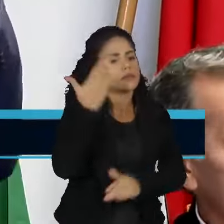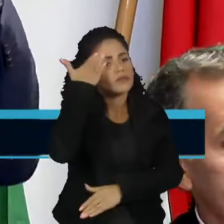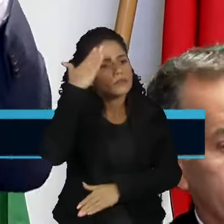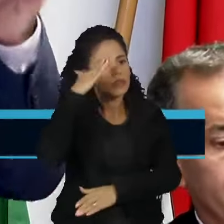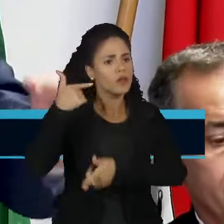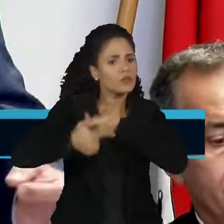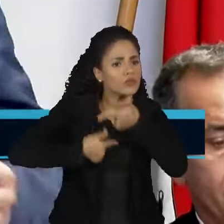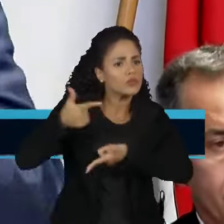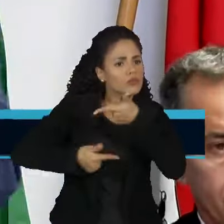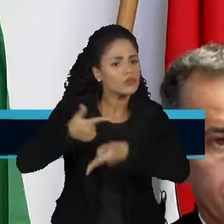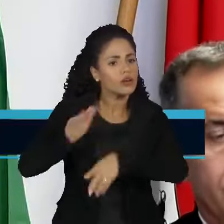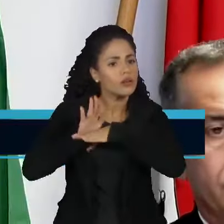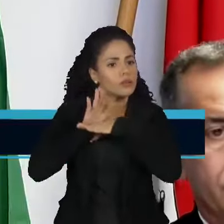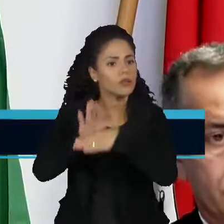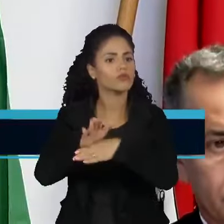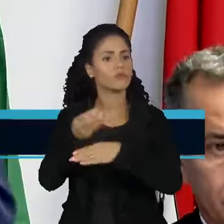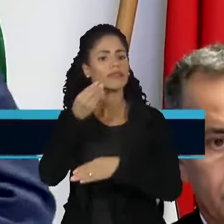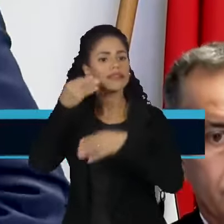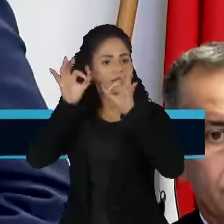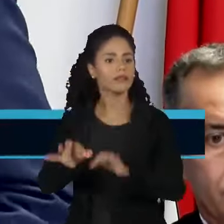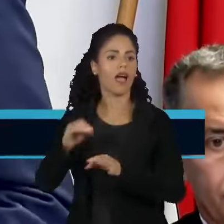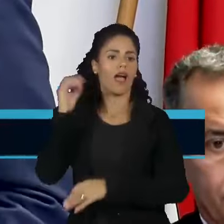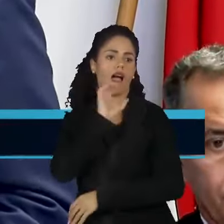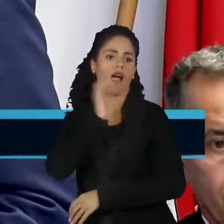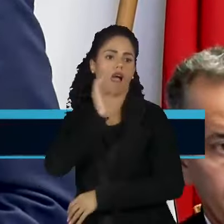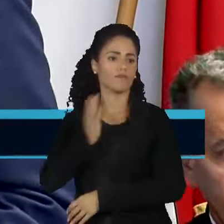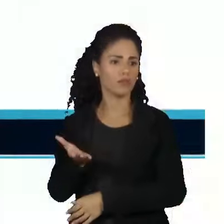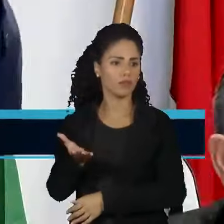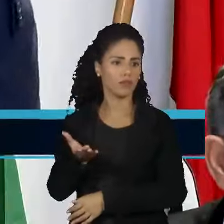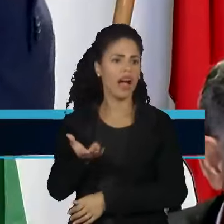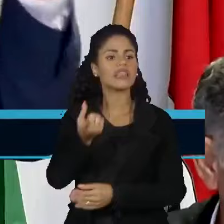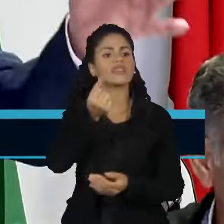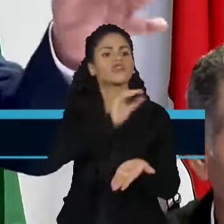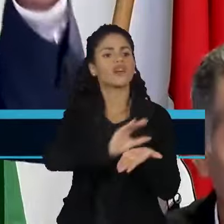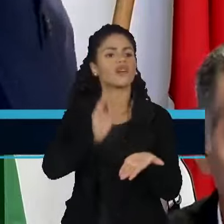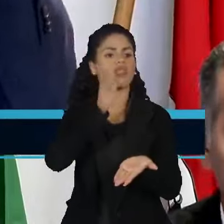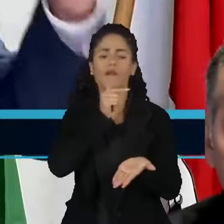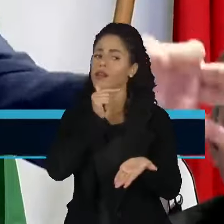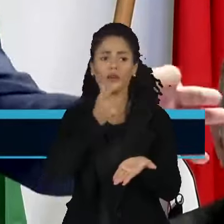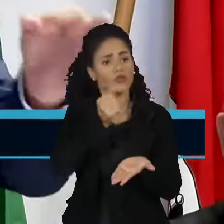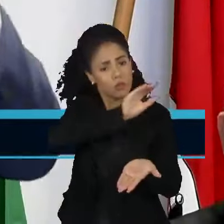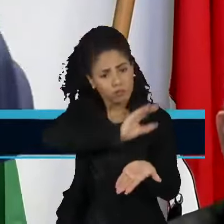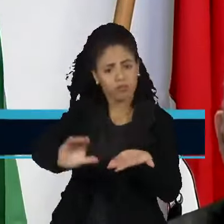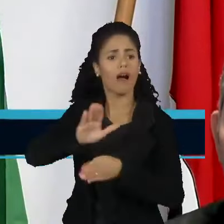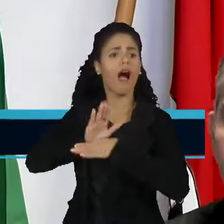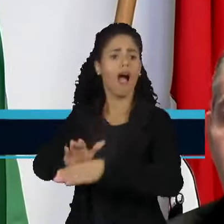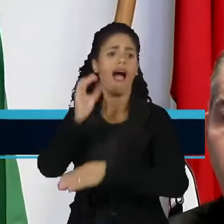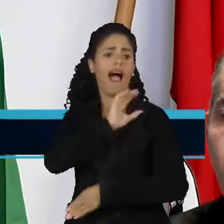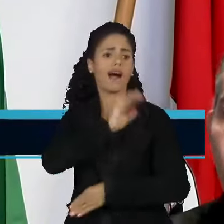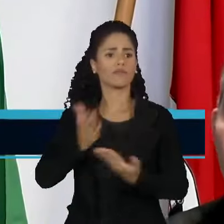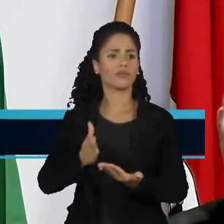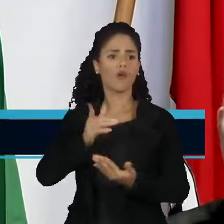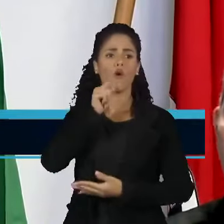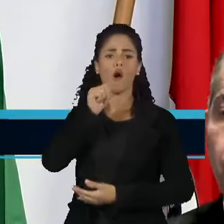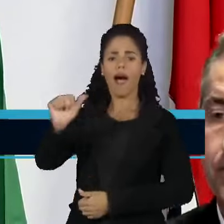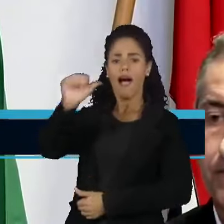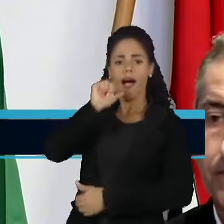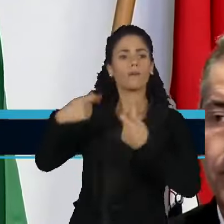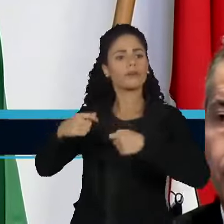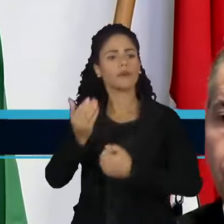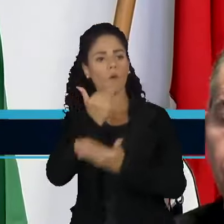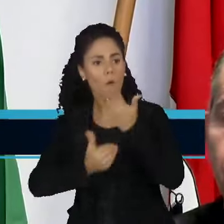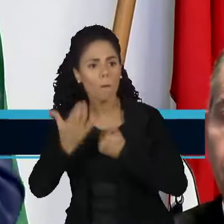trabalho para fazer com que esse recurso chegue o mais rapidamente na ponta. Pessoa que está lá na ponta, ela precisa da água para agora, ela precisa do alimento, ela precisa